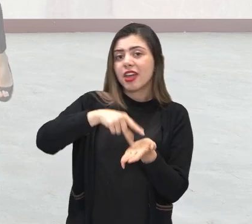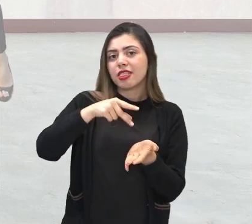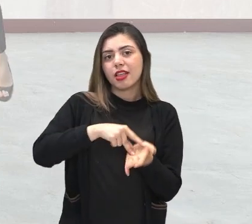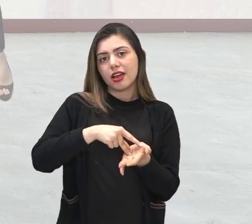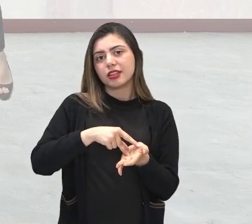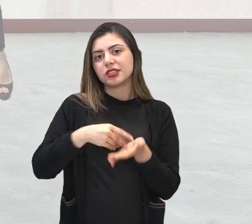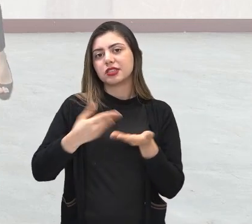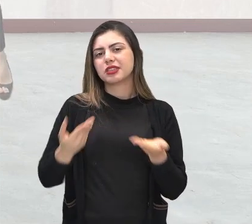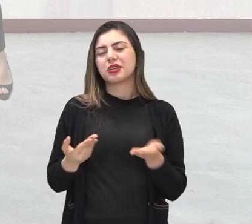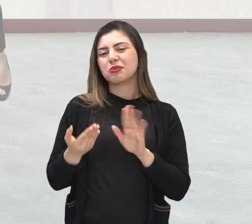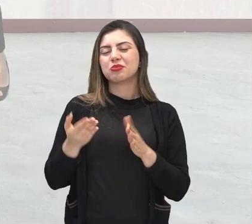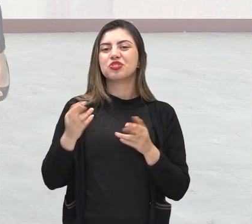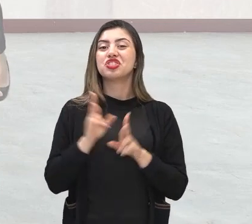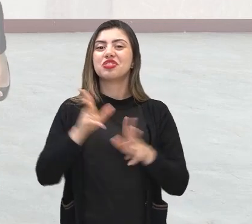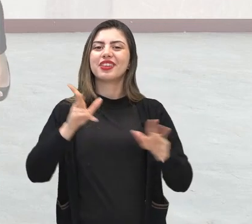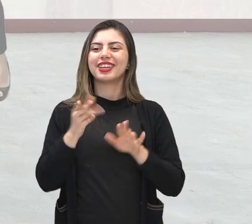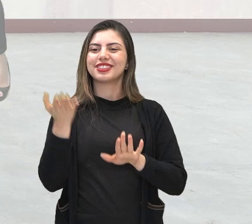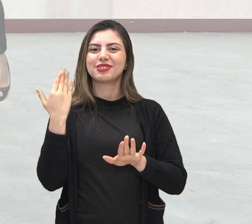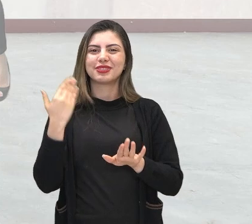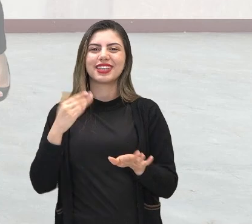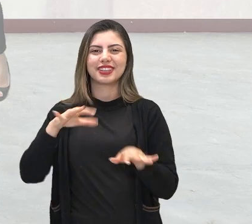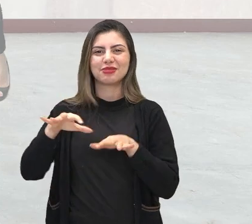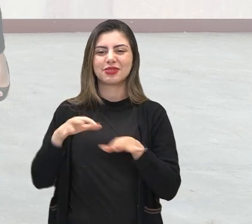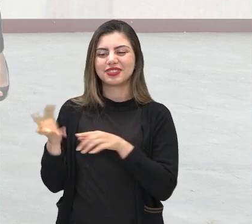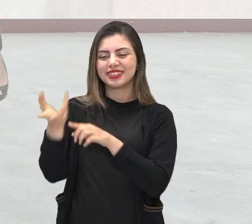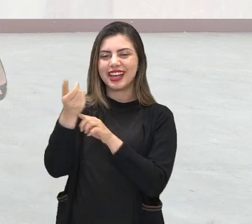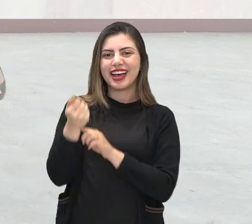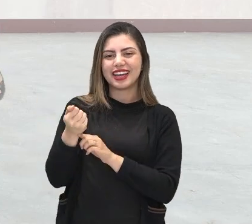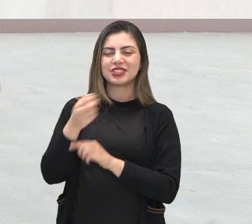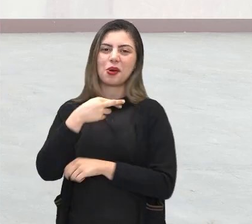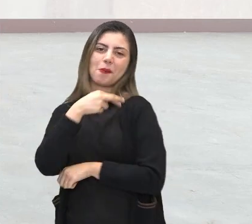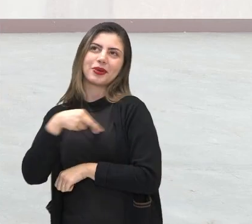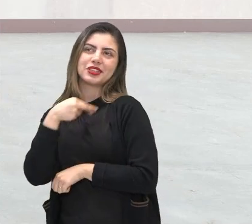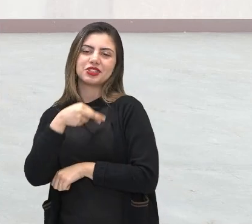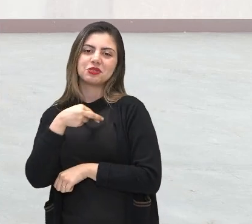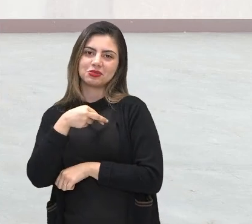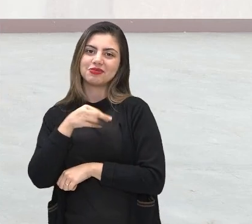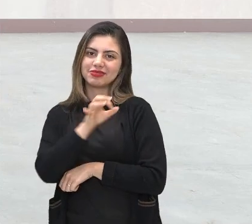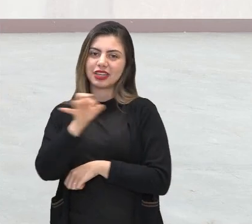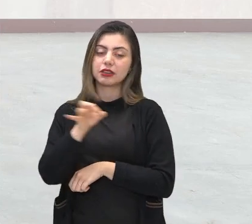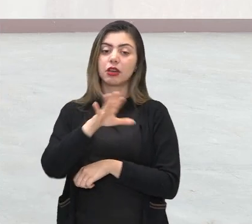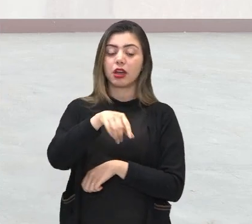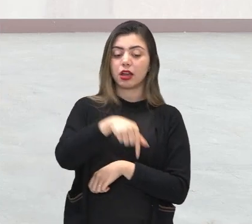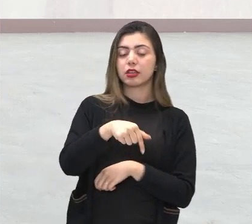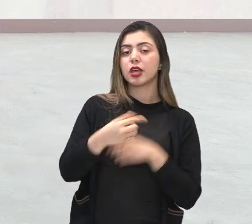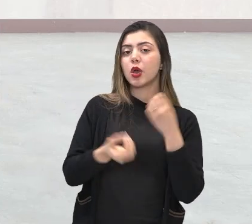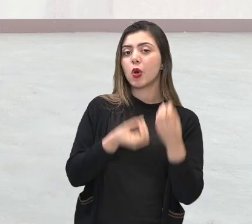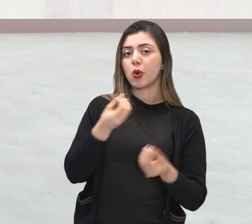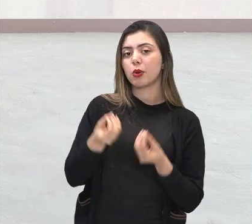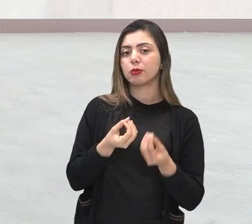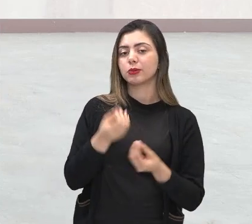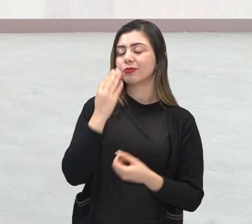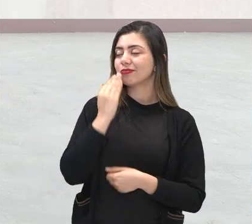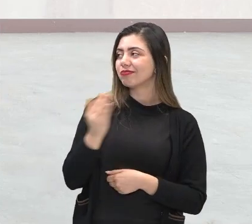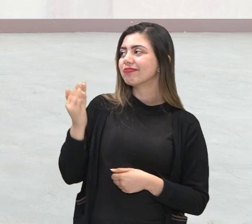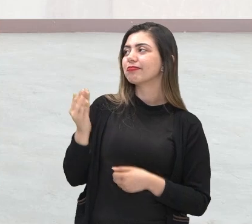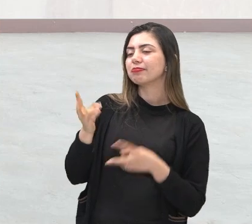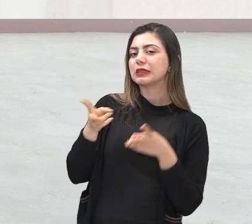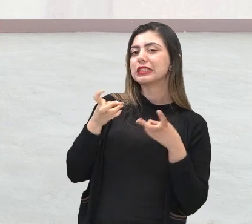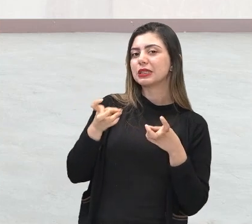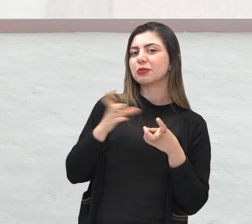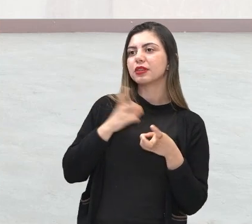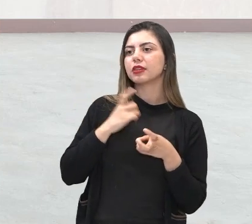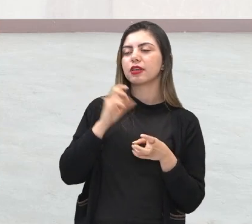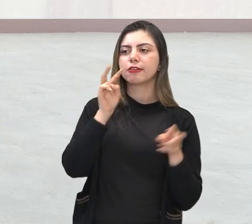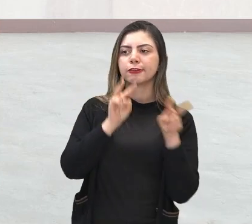vimos que tinha ali no romantismo aqui no realismo não ele o artista Realista ele já trazia né exatamente aquelas cenas